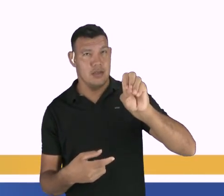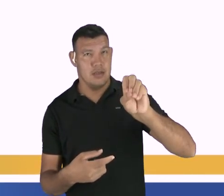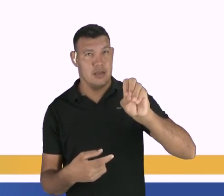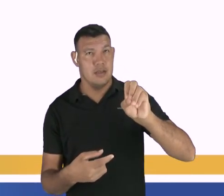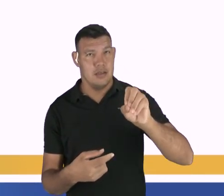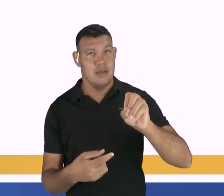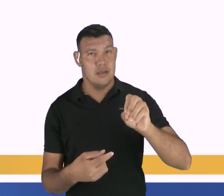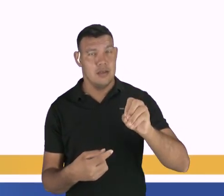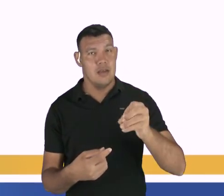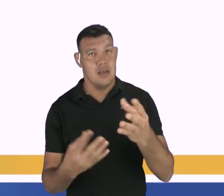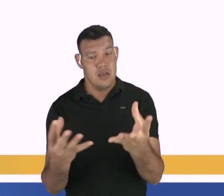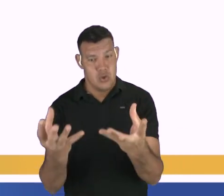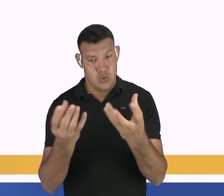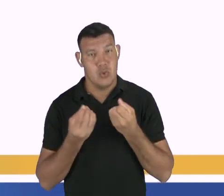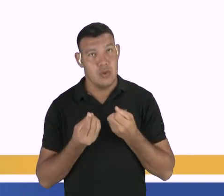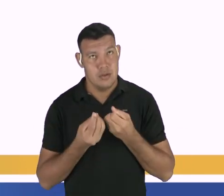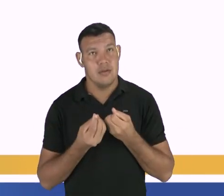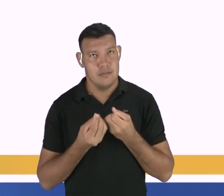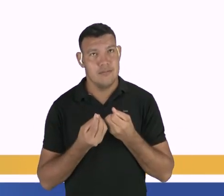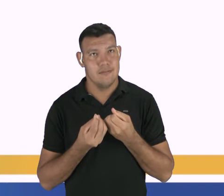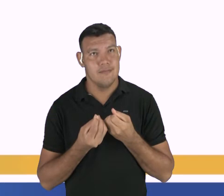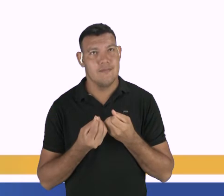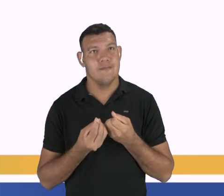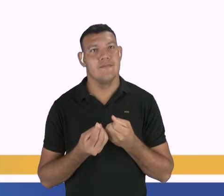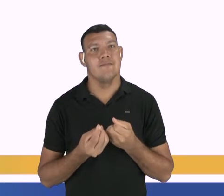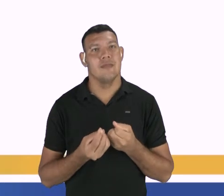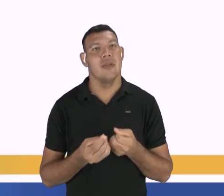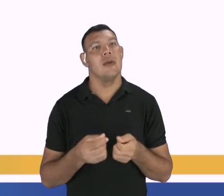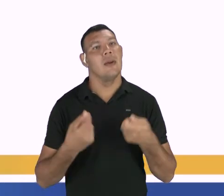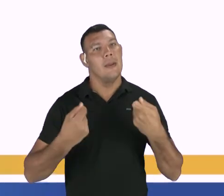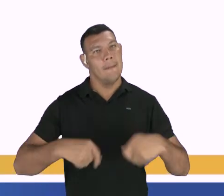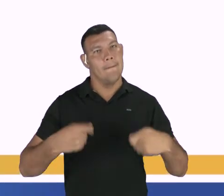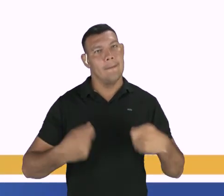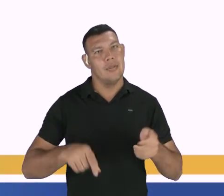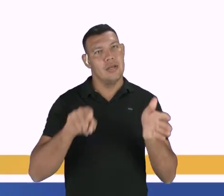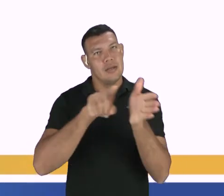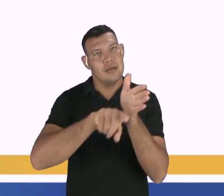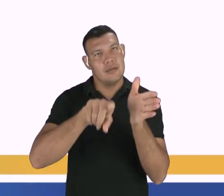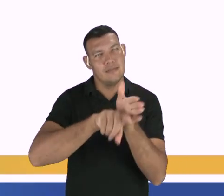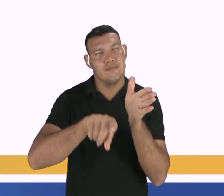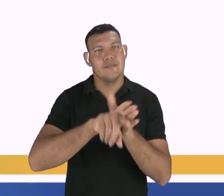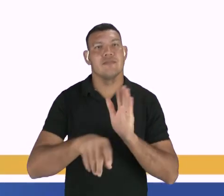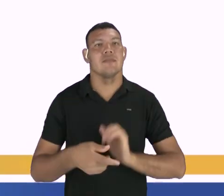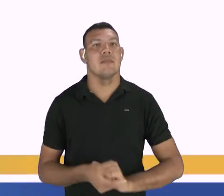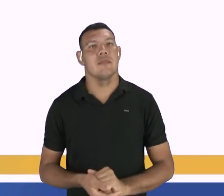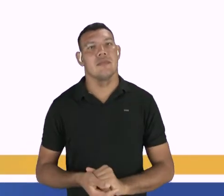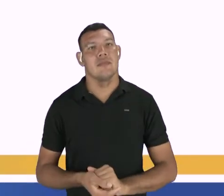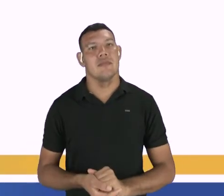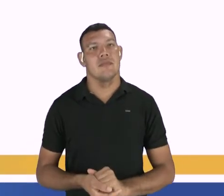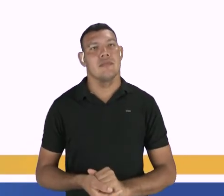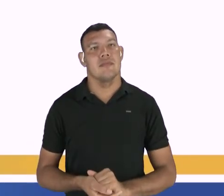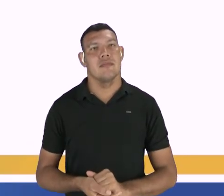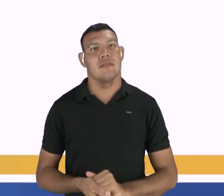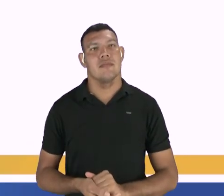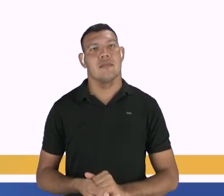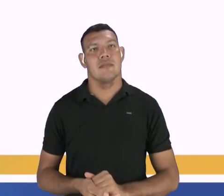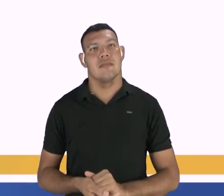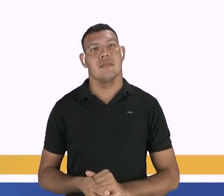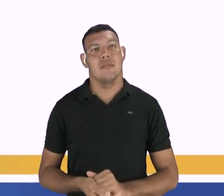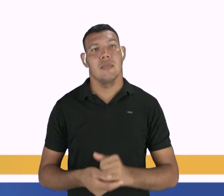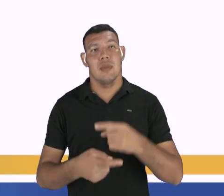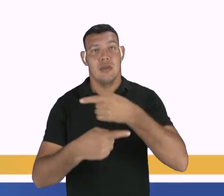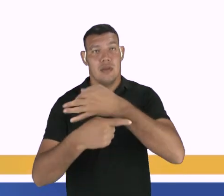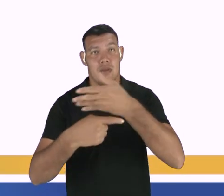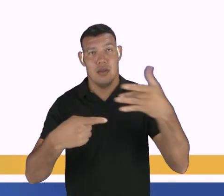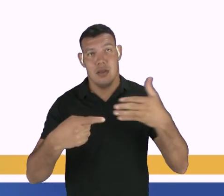está representando só a parte que ficou com Doralice e a parte que ficou com Nina. Eu quero saber qual a fração que representa a parte